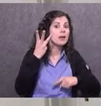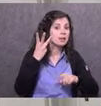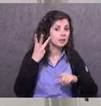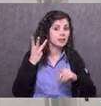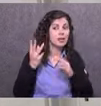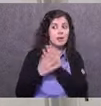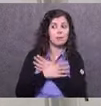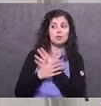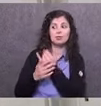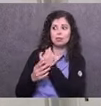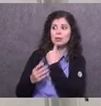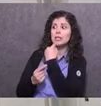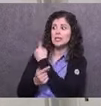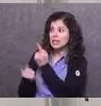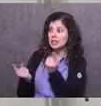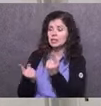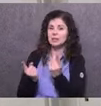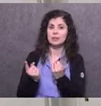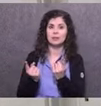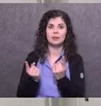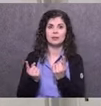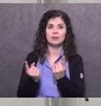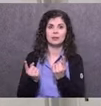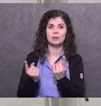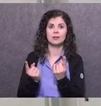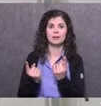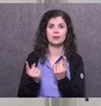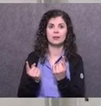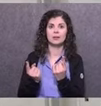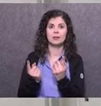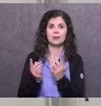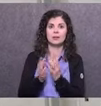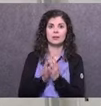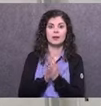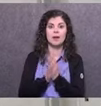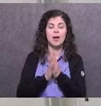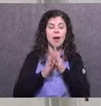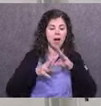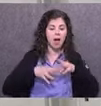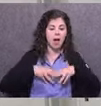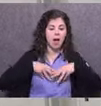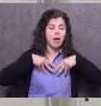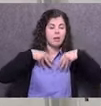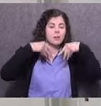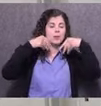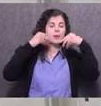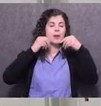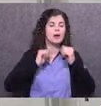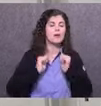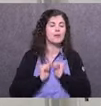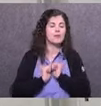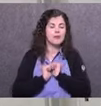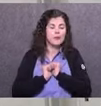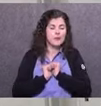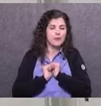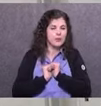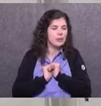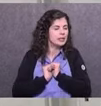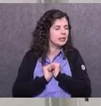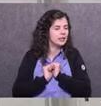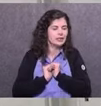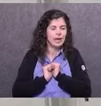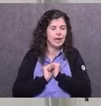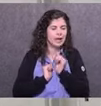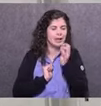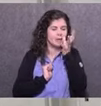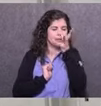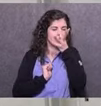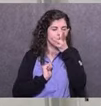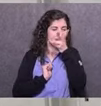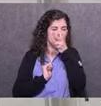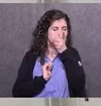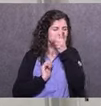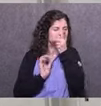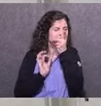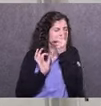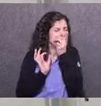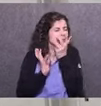discípulos, dizendo-lhes: a minha alma está numa tristeza de